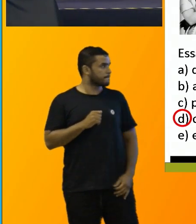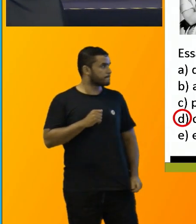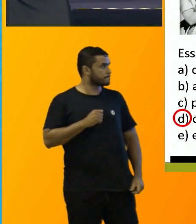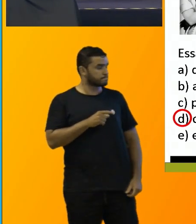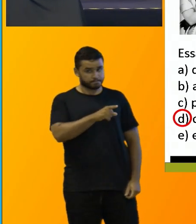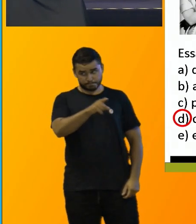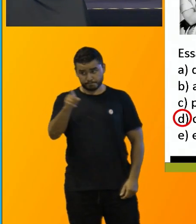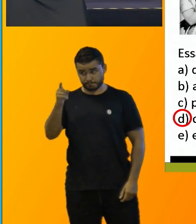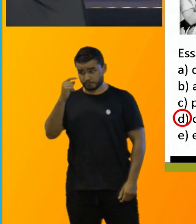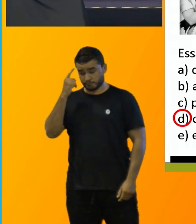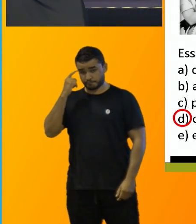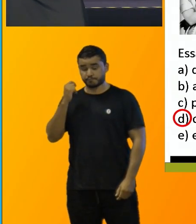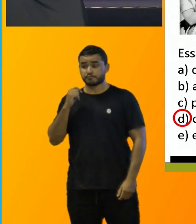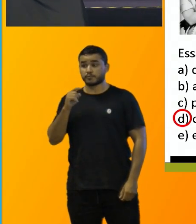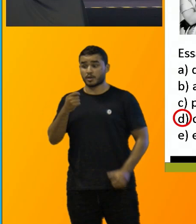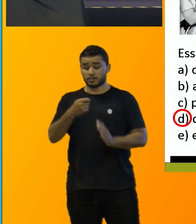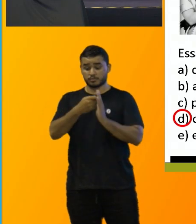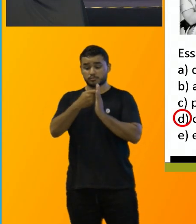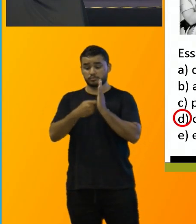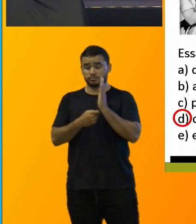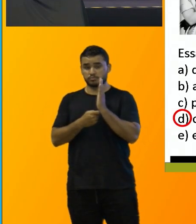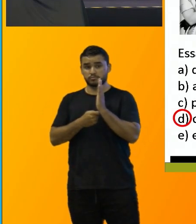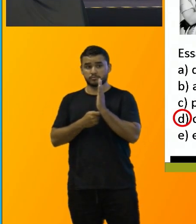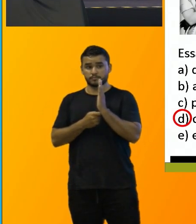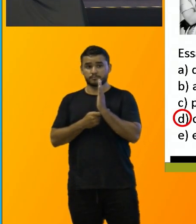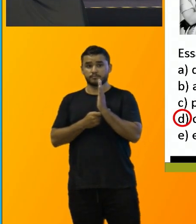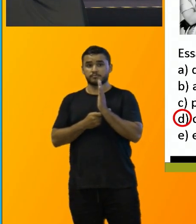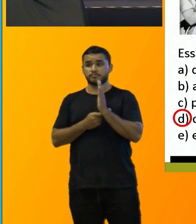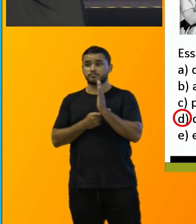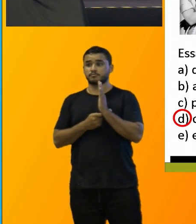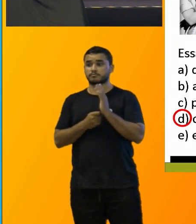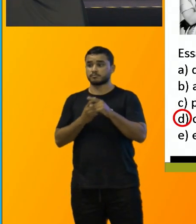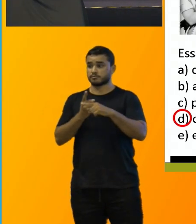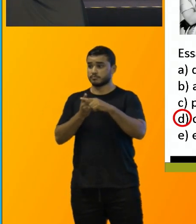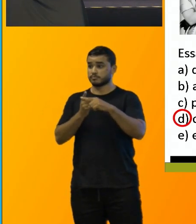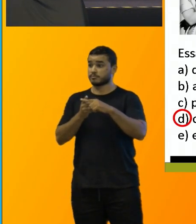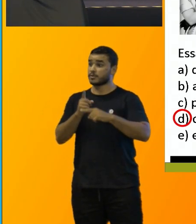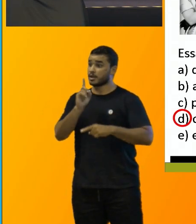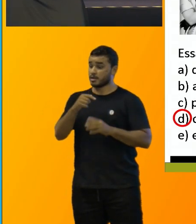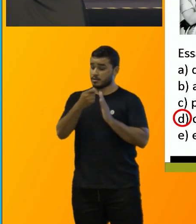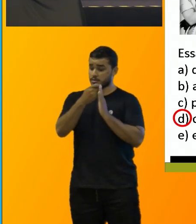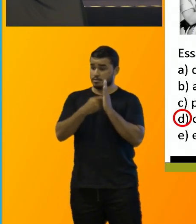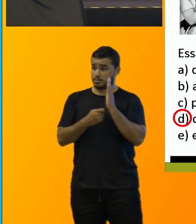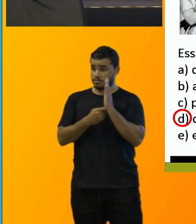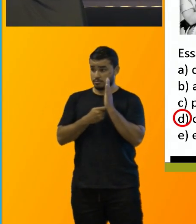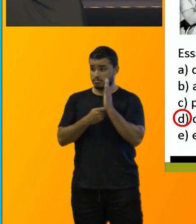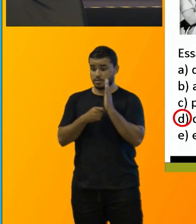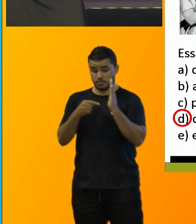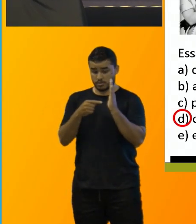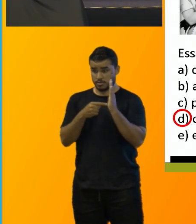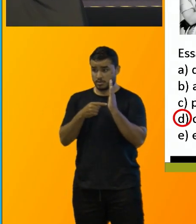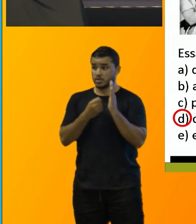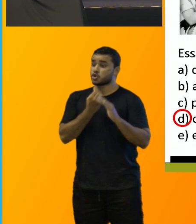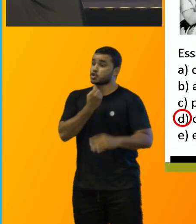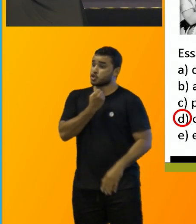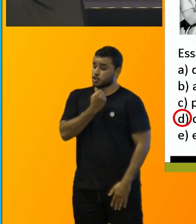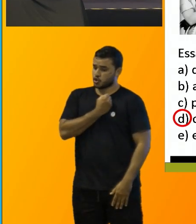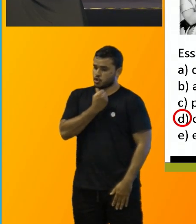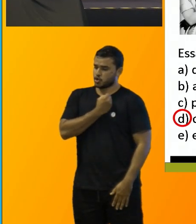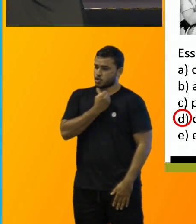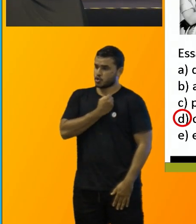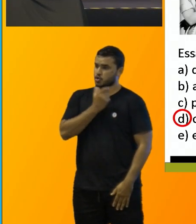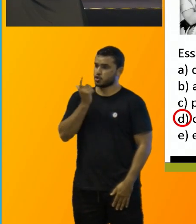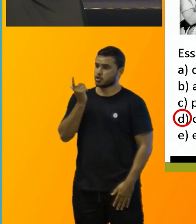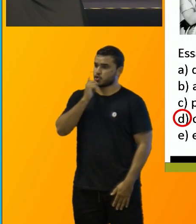A redação é importante porque ela é a única prova na qual você